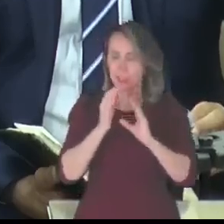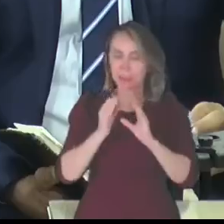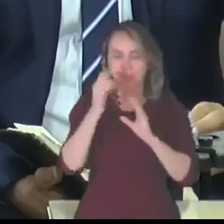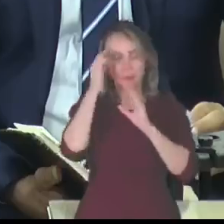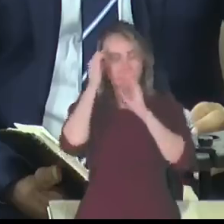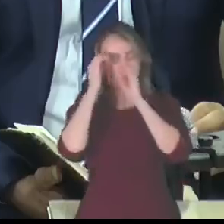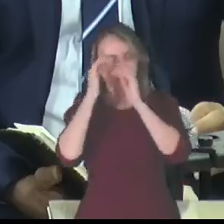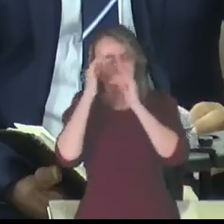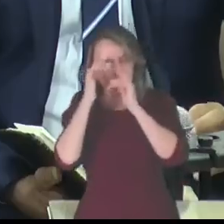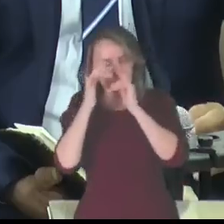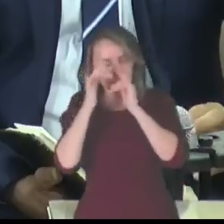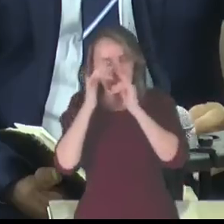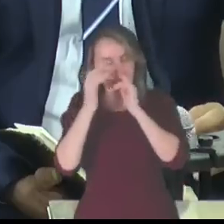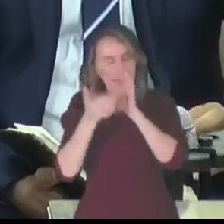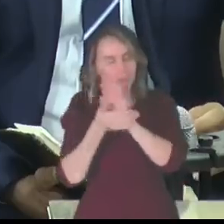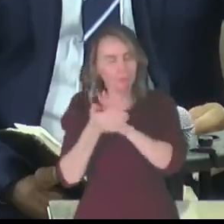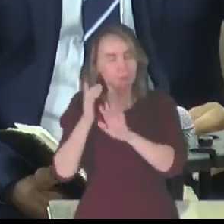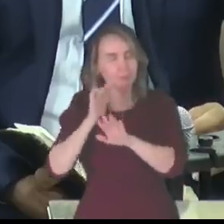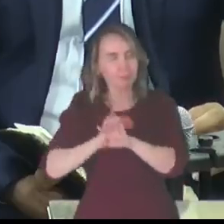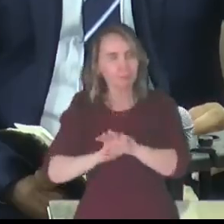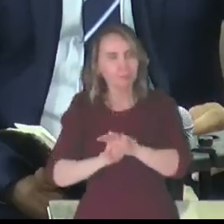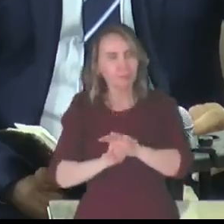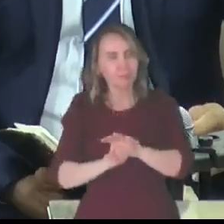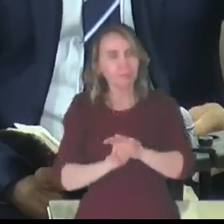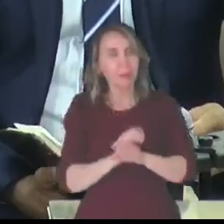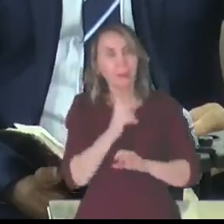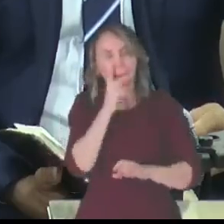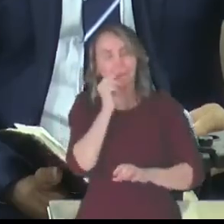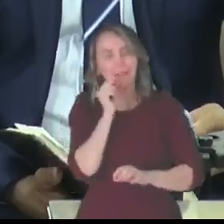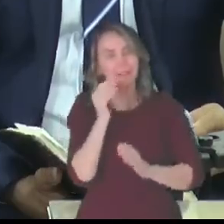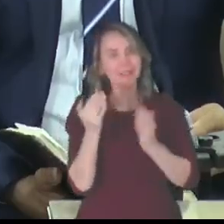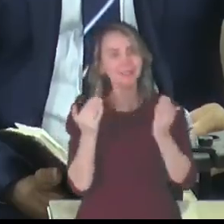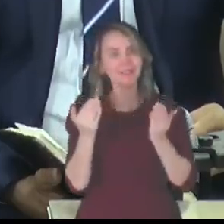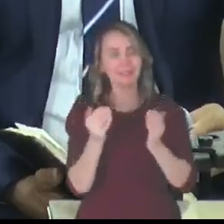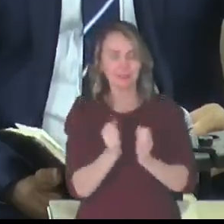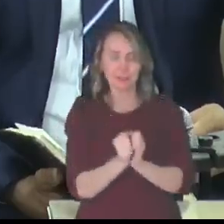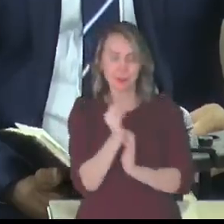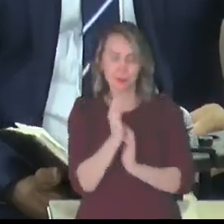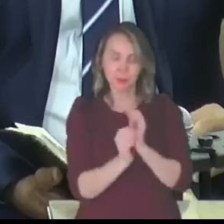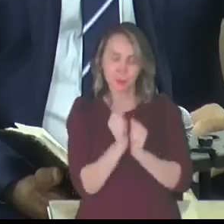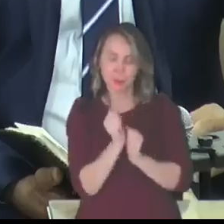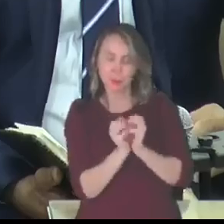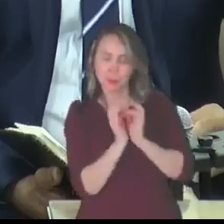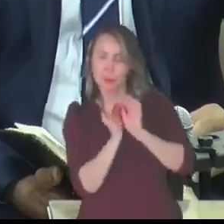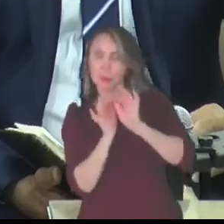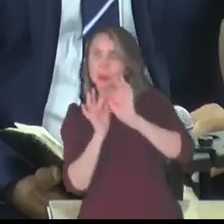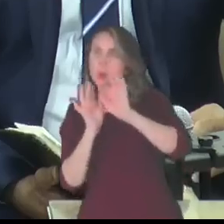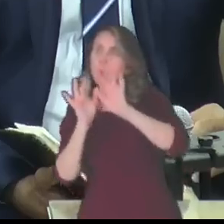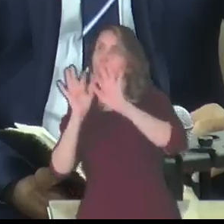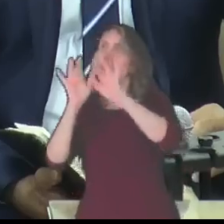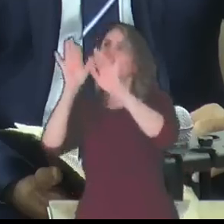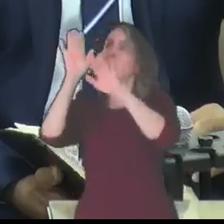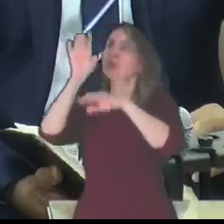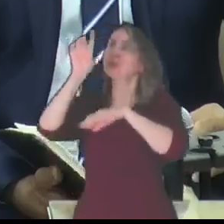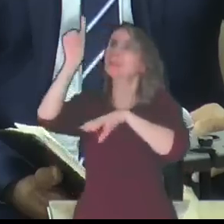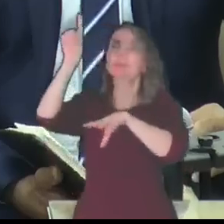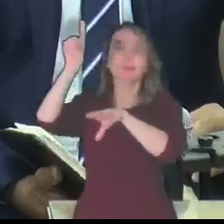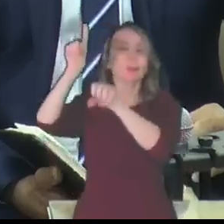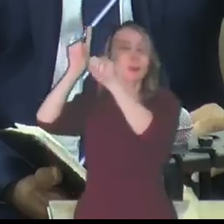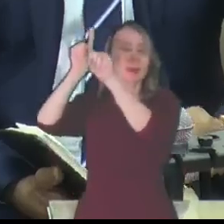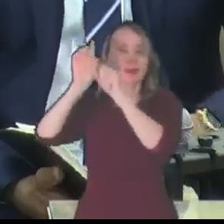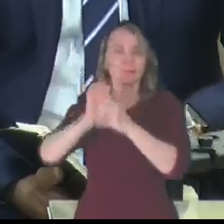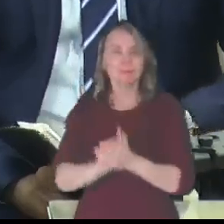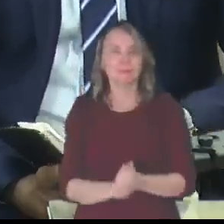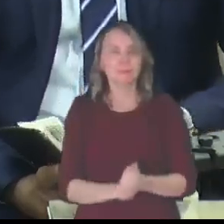você está mandando uma nuvem de fumaça de Censo as narinas de Deus vamos ver